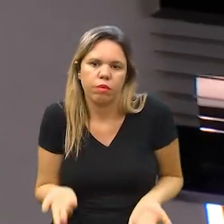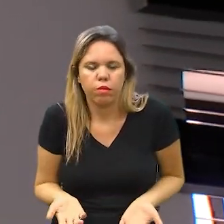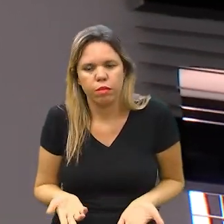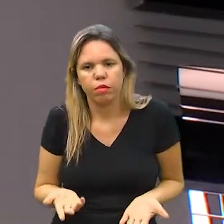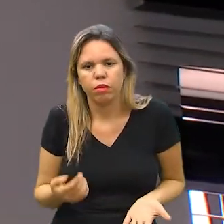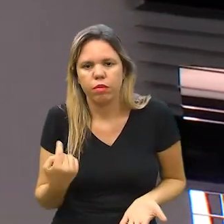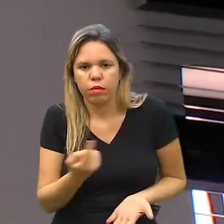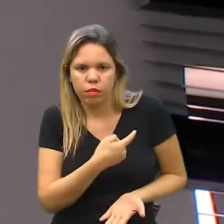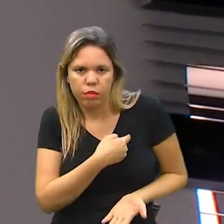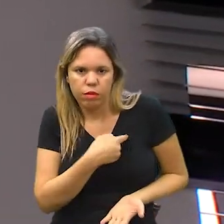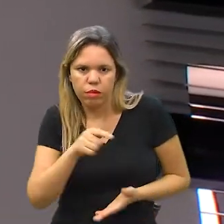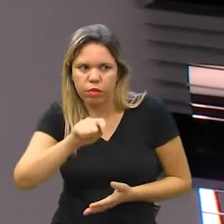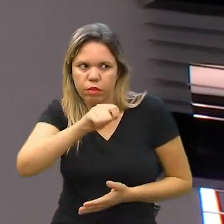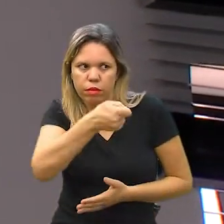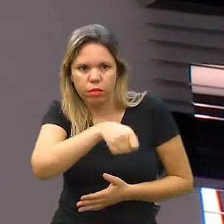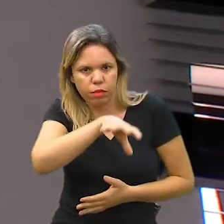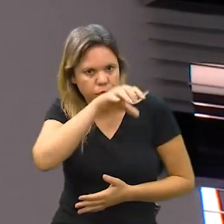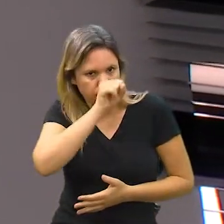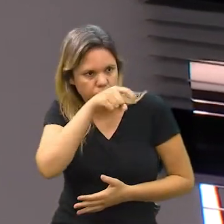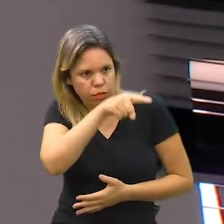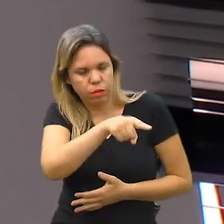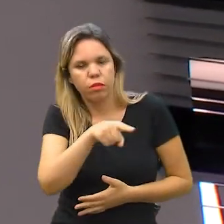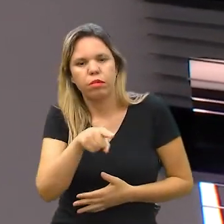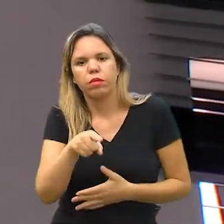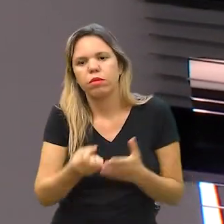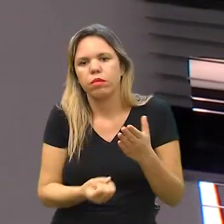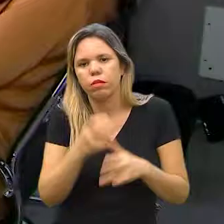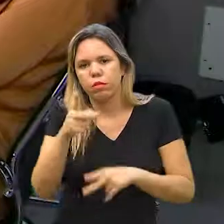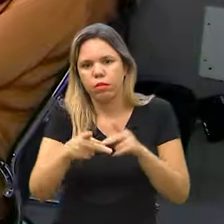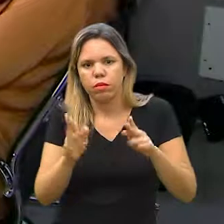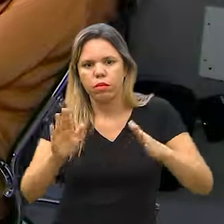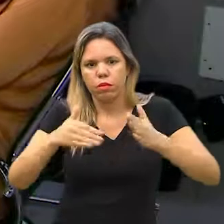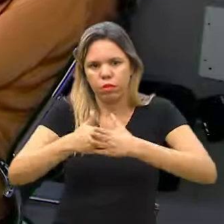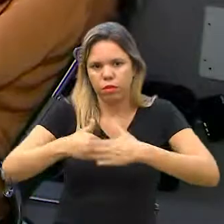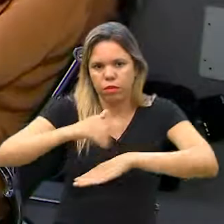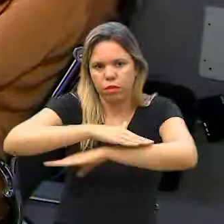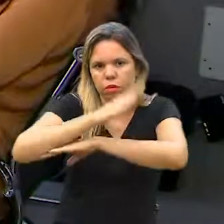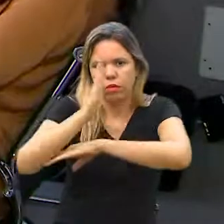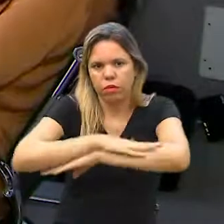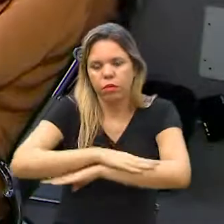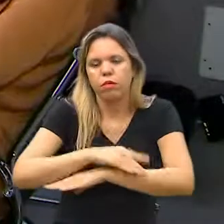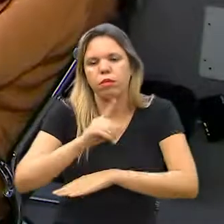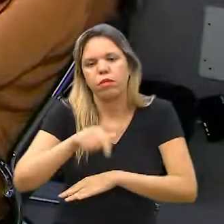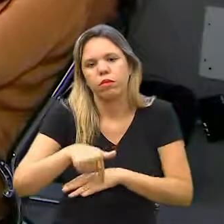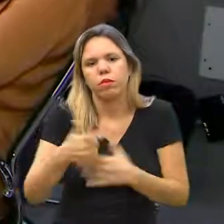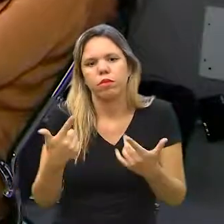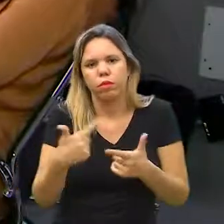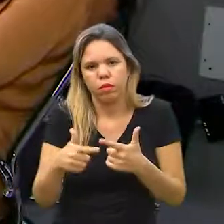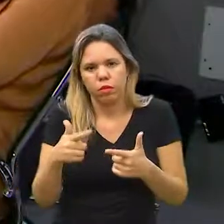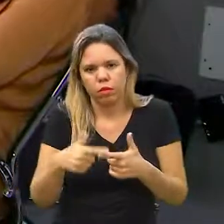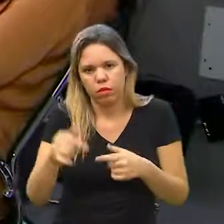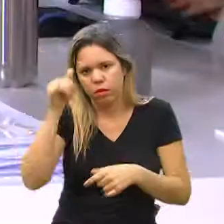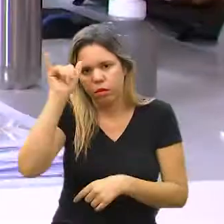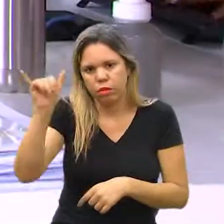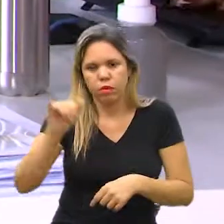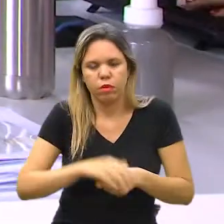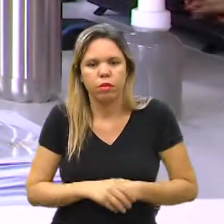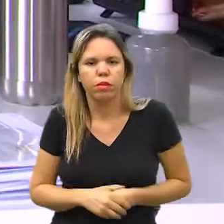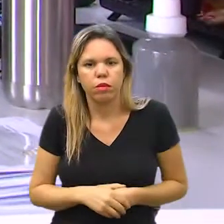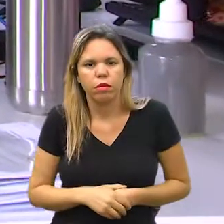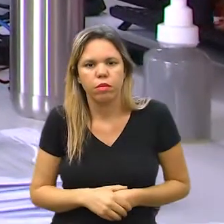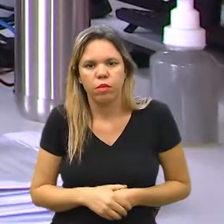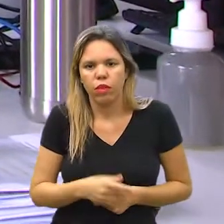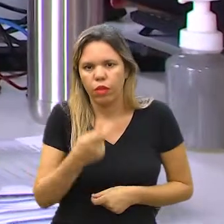quando a gente liga o ar condicionado geralmente pessoal fecha janelas Então esse tipo de situação tem que ser evitada